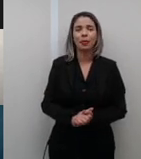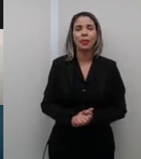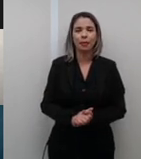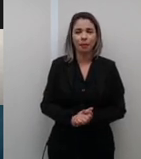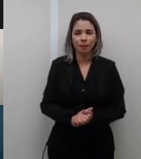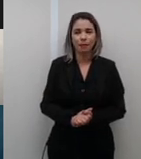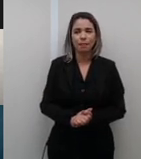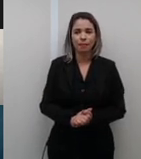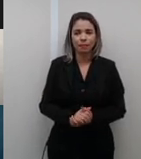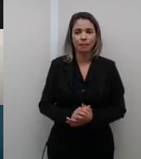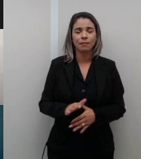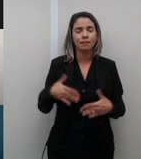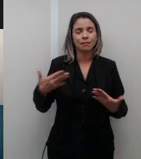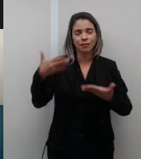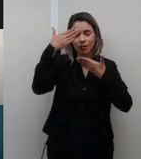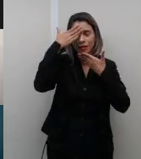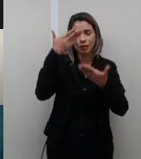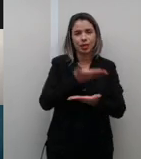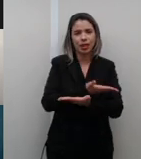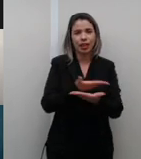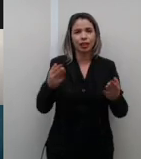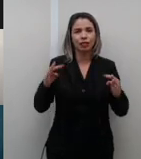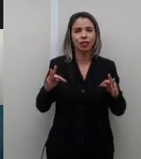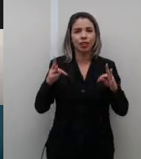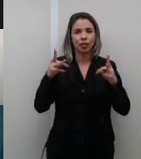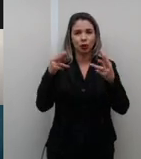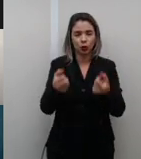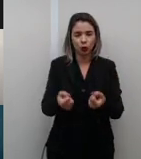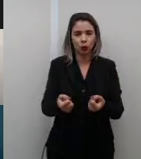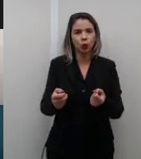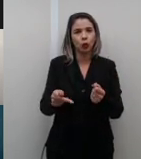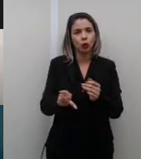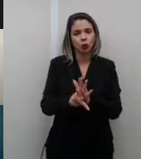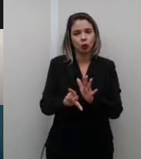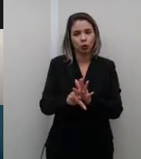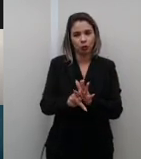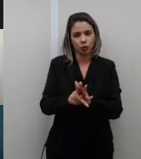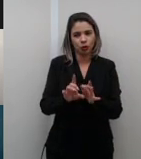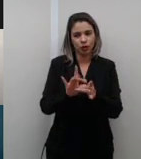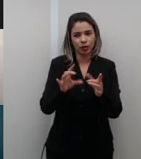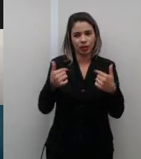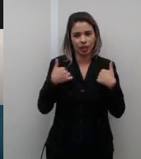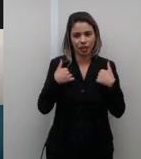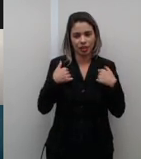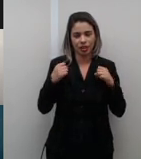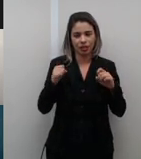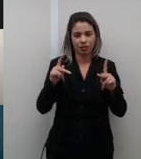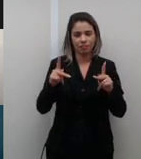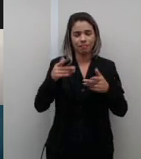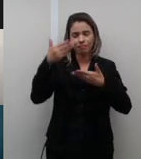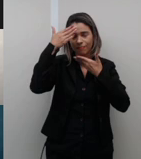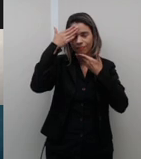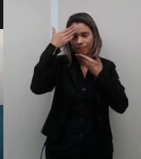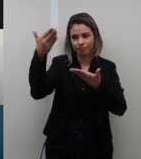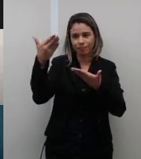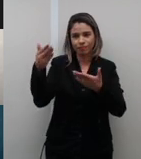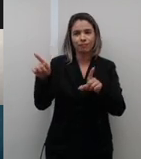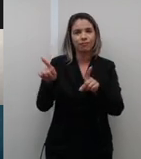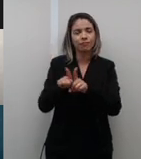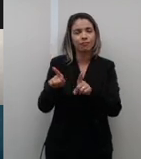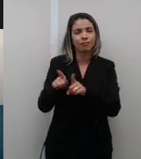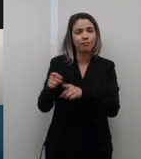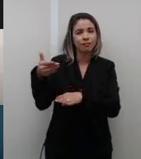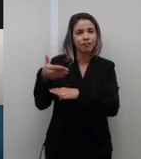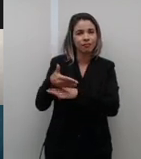Muito obrigado pela Vossa Excelência me permitir. Muito obrigado, Tomies. Em comparecendo, será extremamente